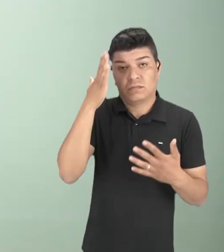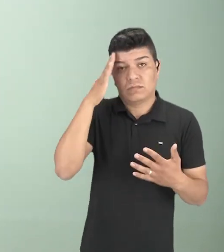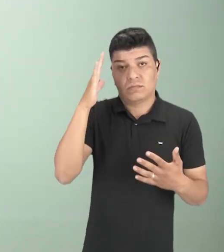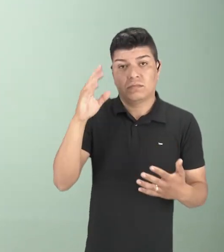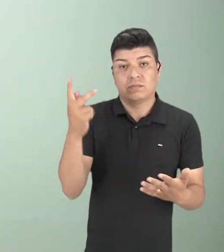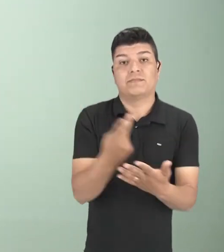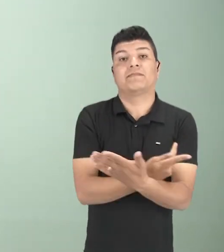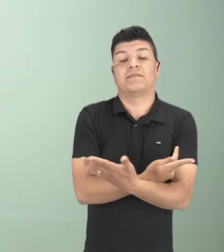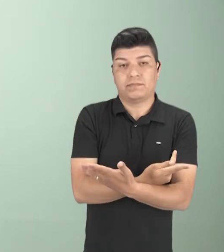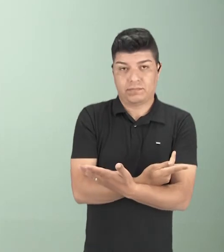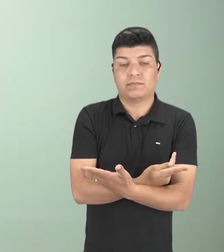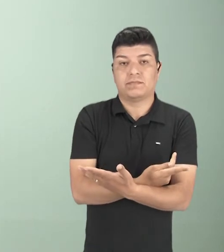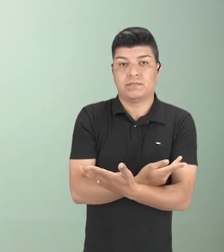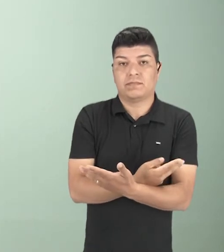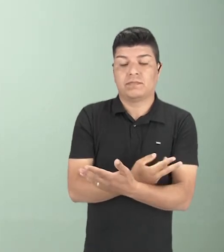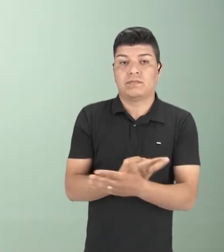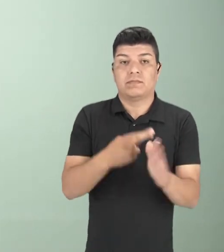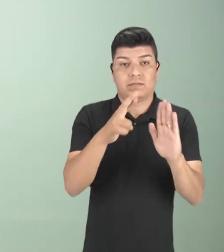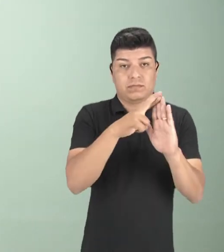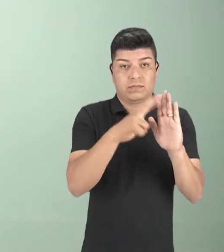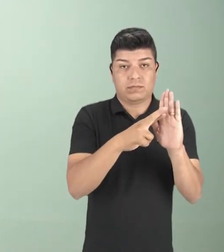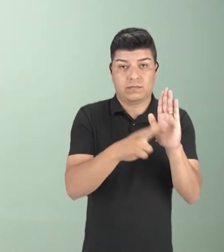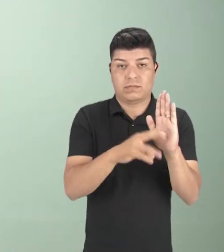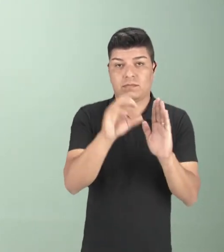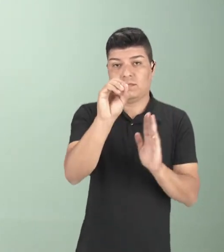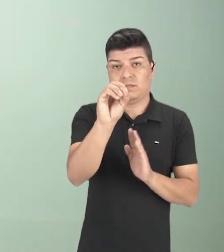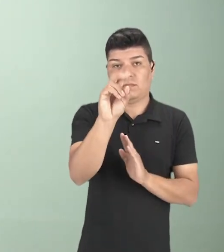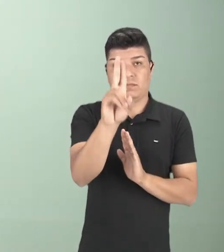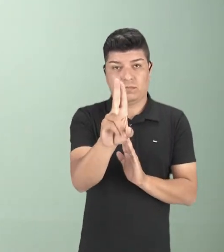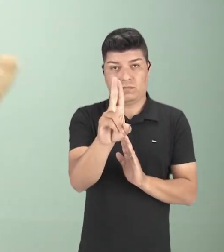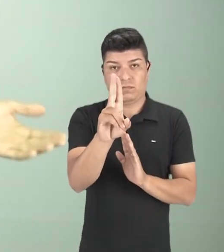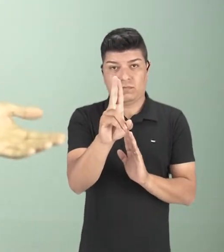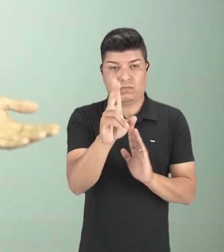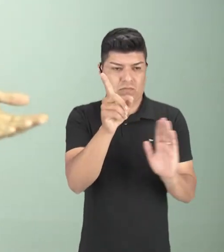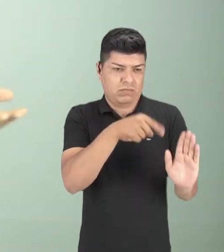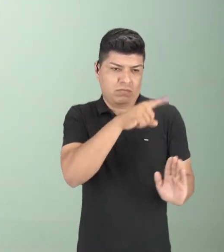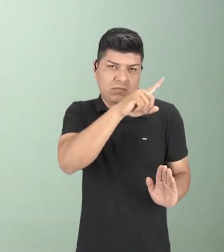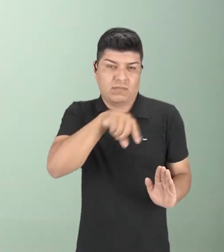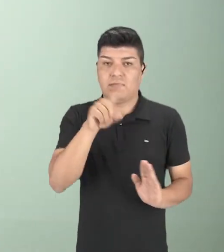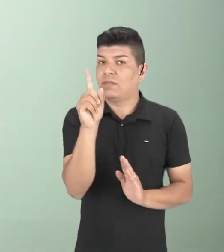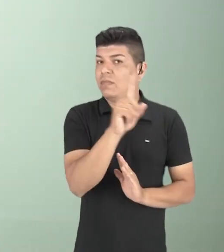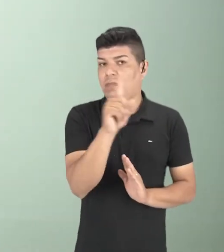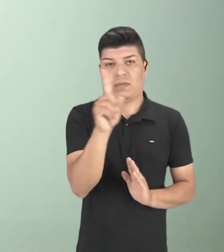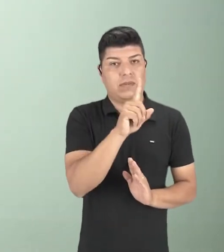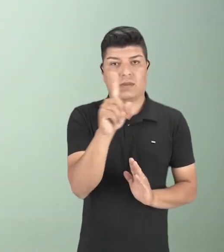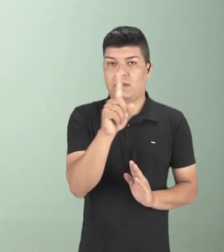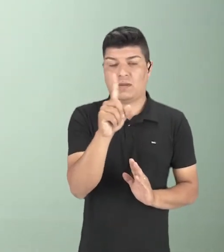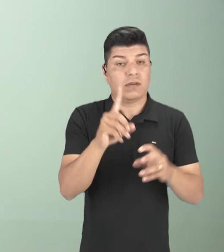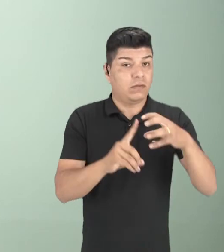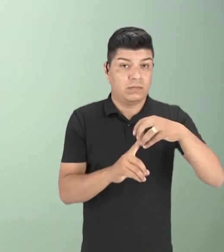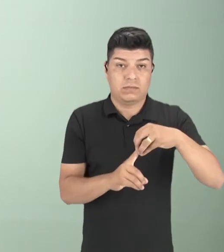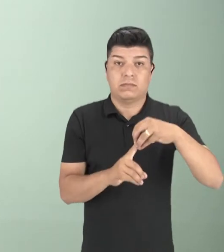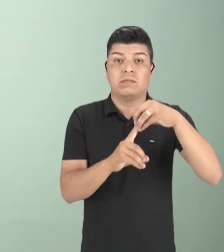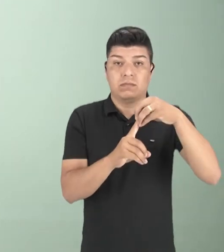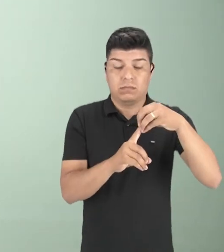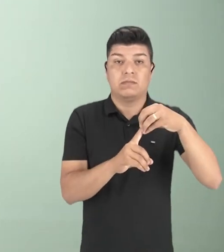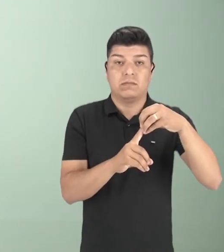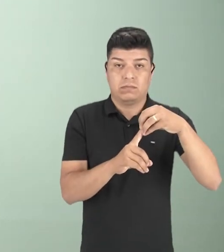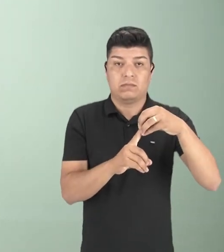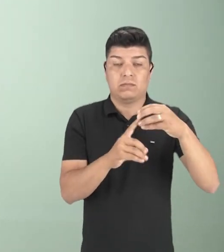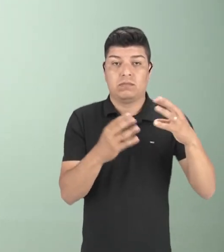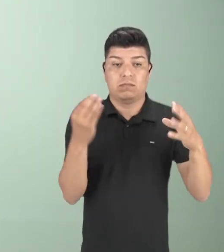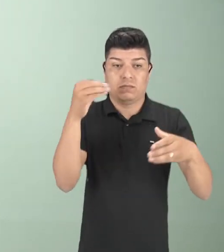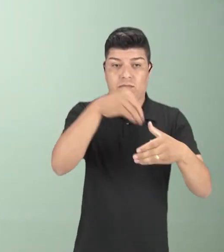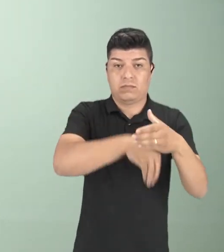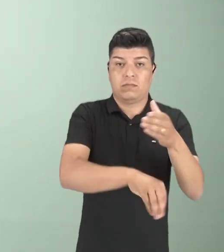OU, o interessante para mim é que aquilo aconteça. Eu não estou excluindo nada, né? Eles são exclusivos no sentido de que vão estar